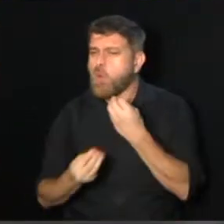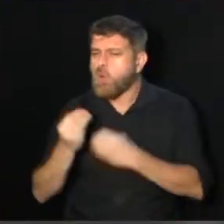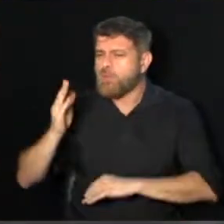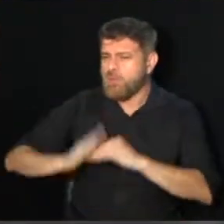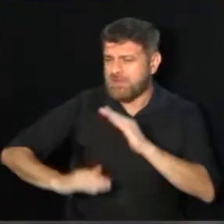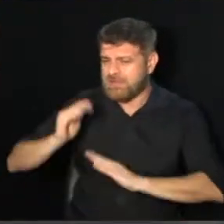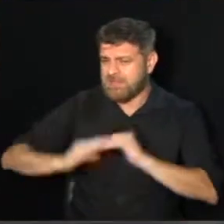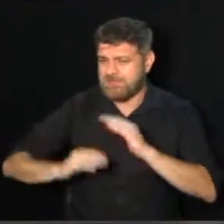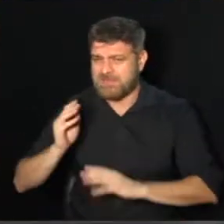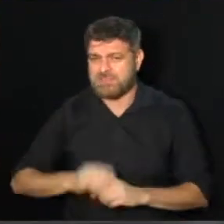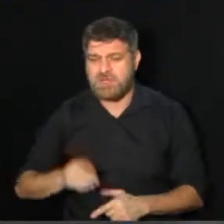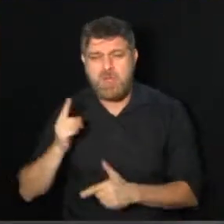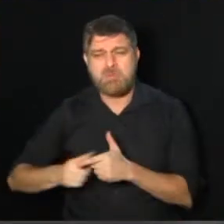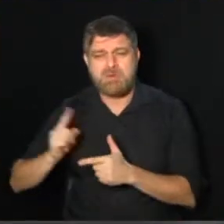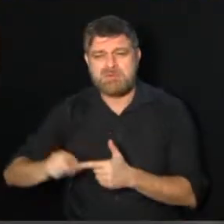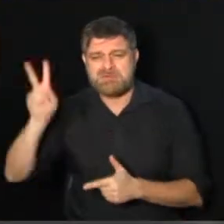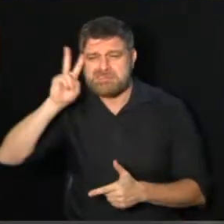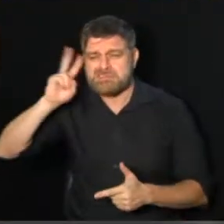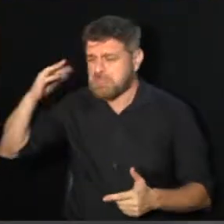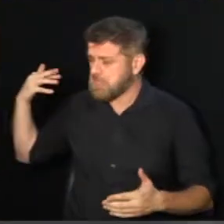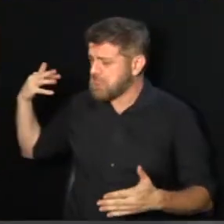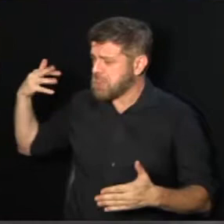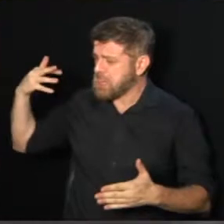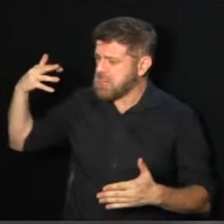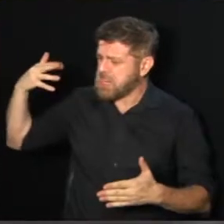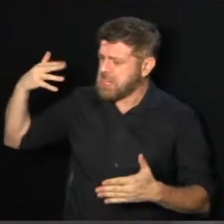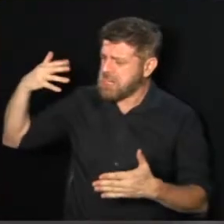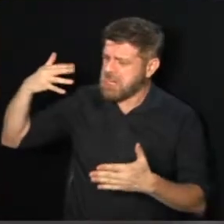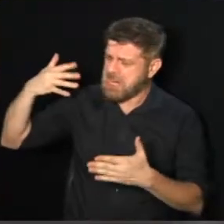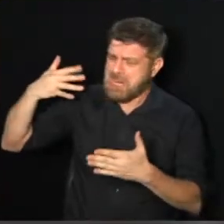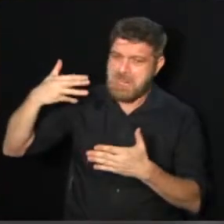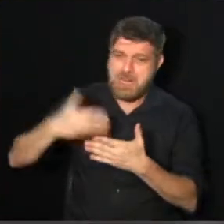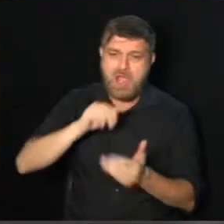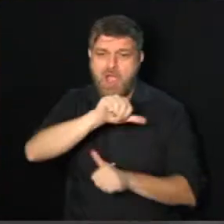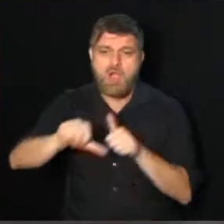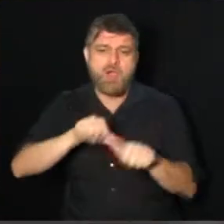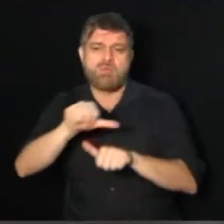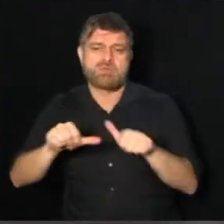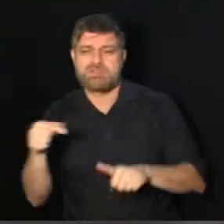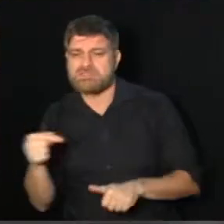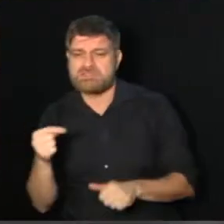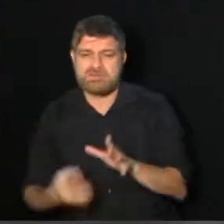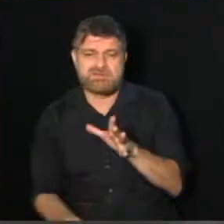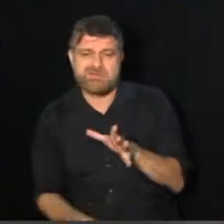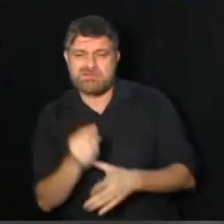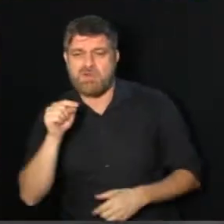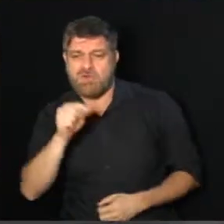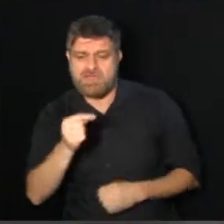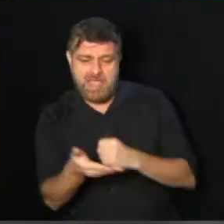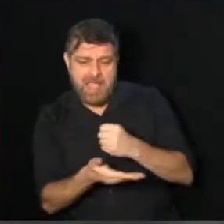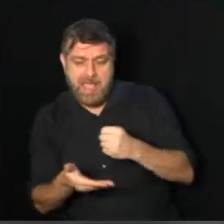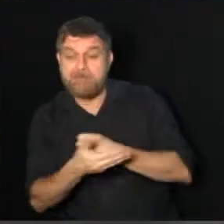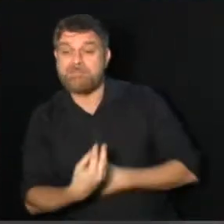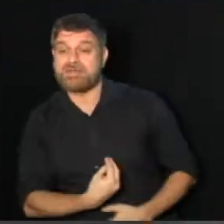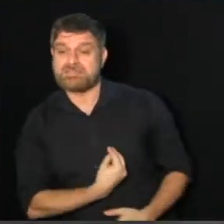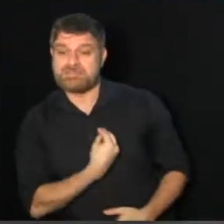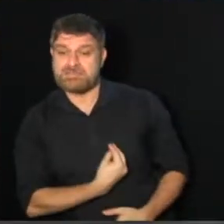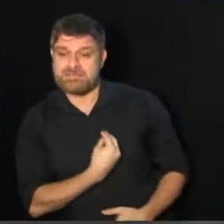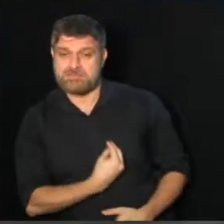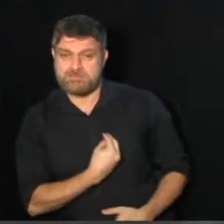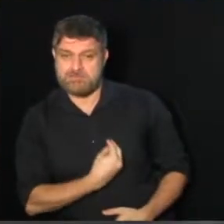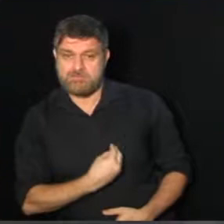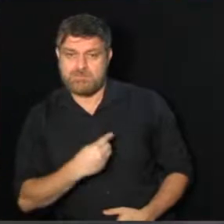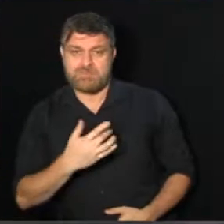fatos históricos ou mudanças temporais não façam com que um princípio de vida que